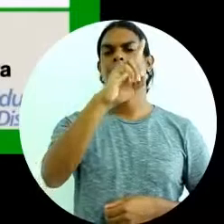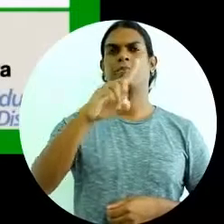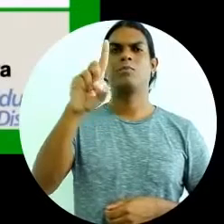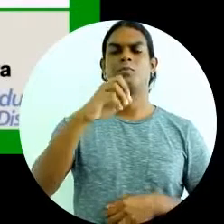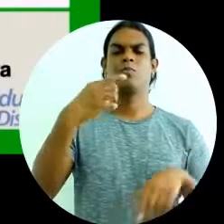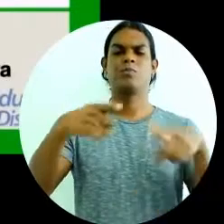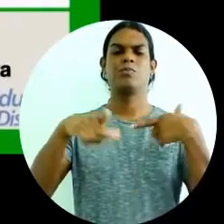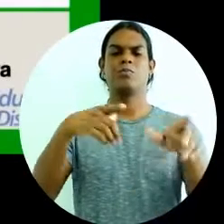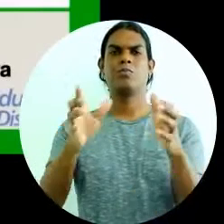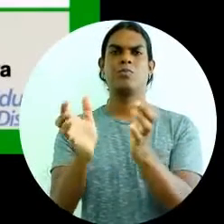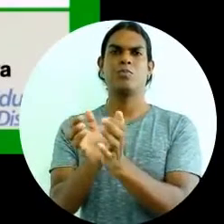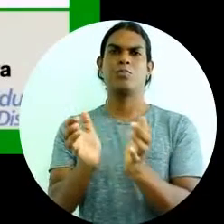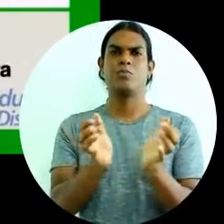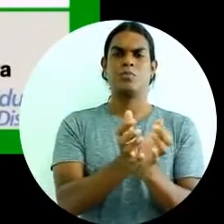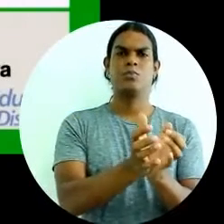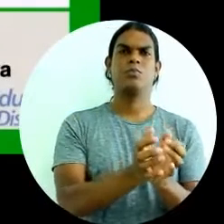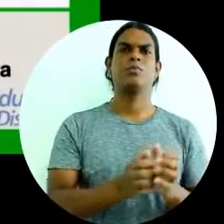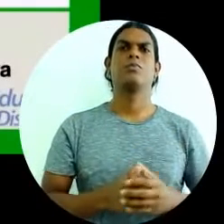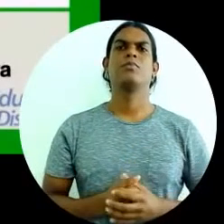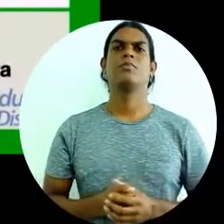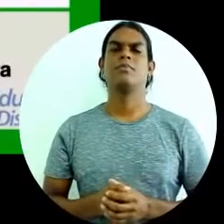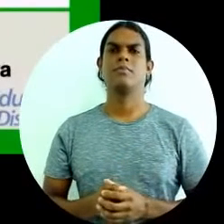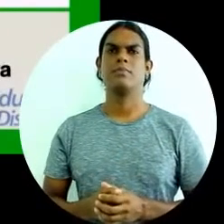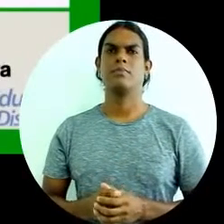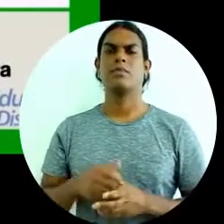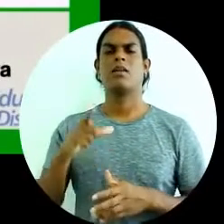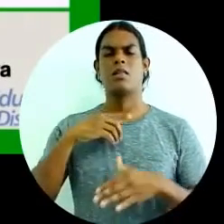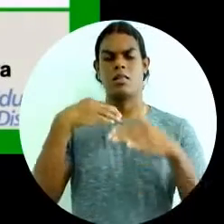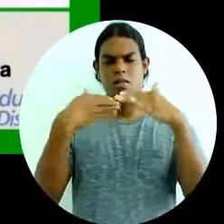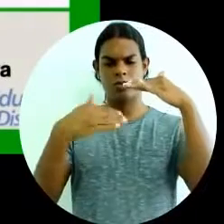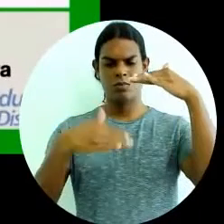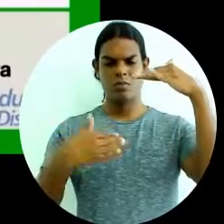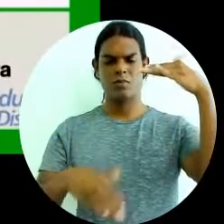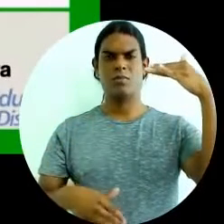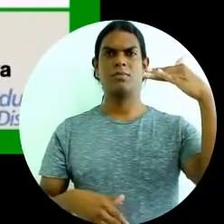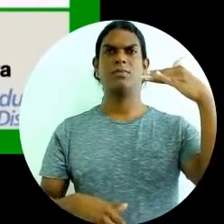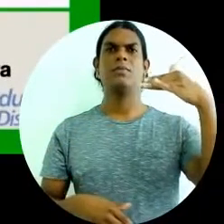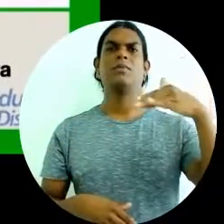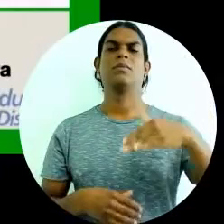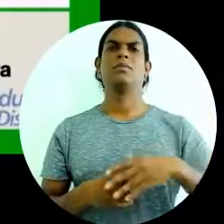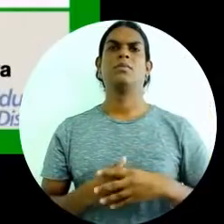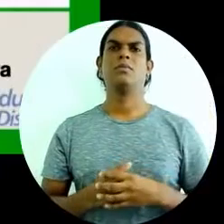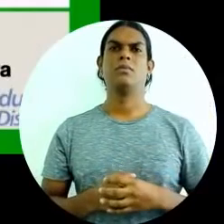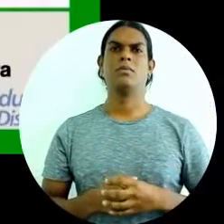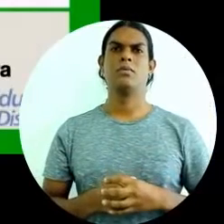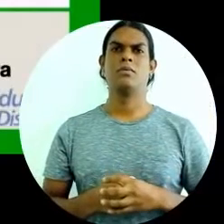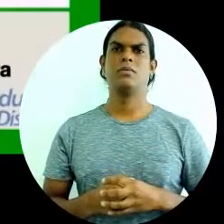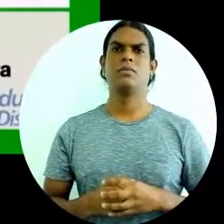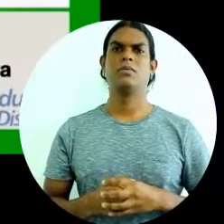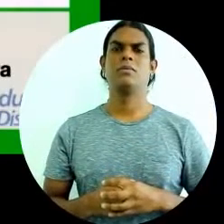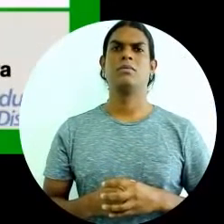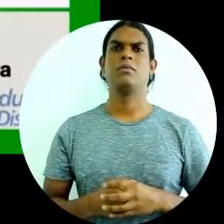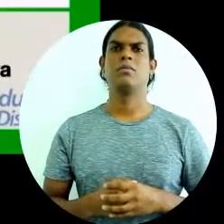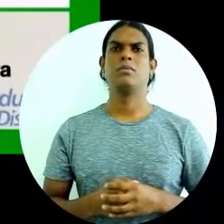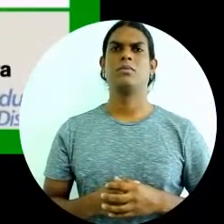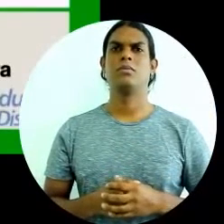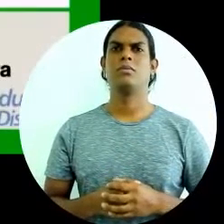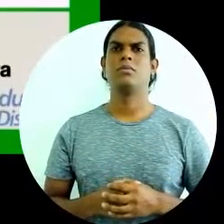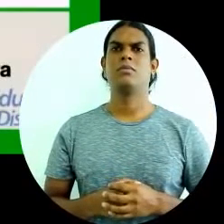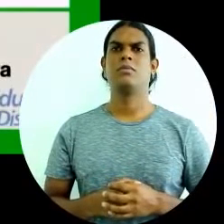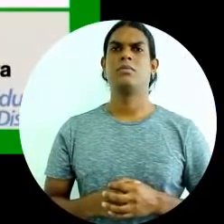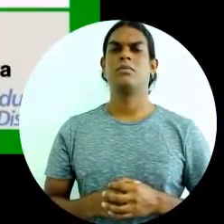em função disso, nós temos os fatores e uma classificação de fraco,